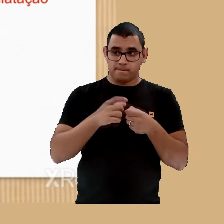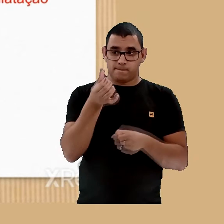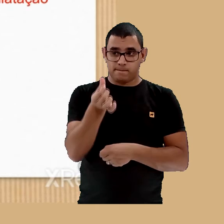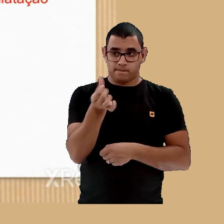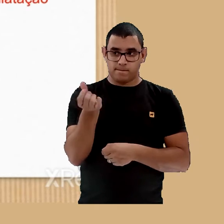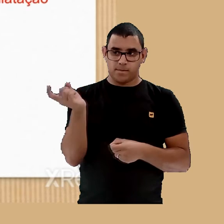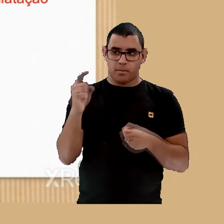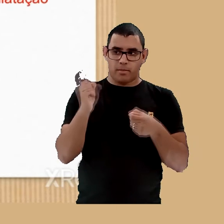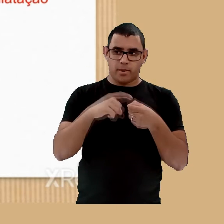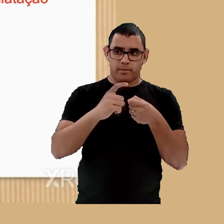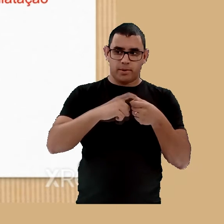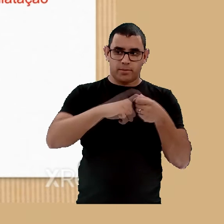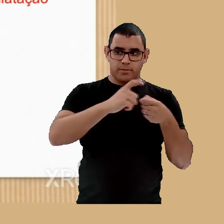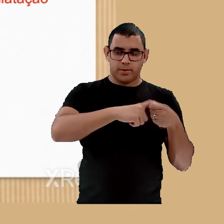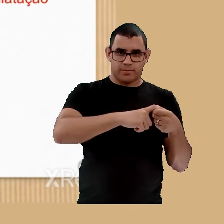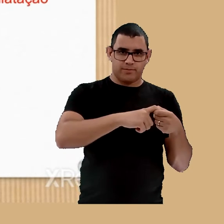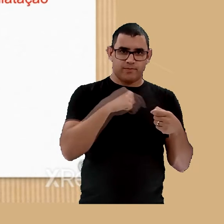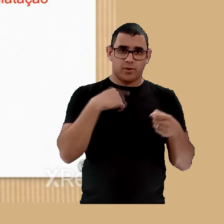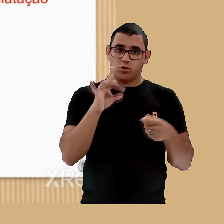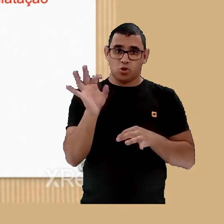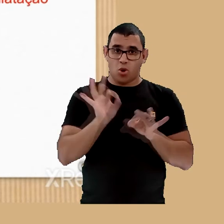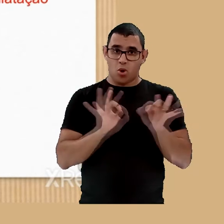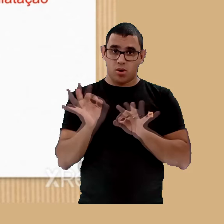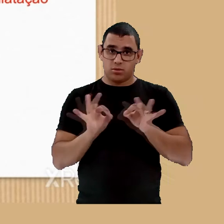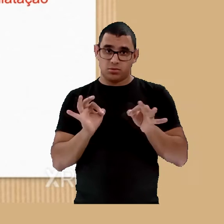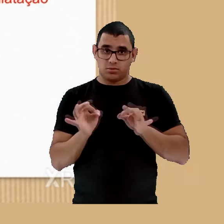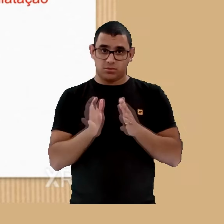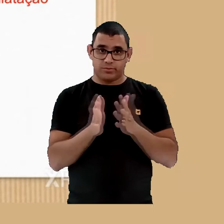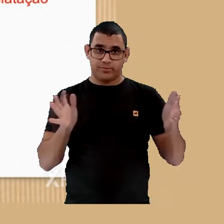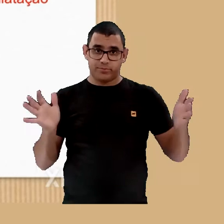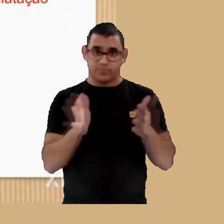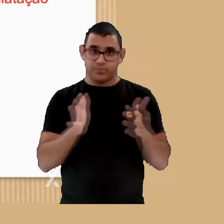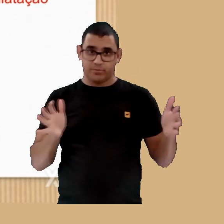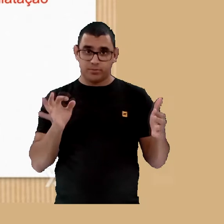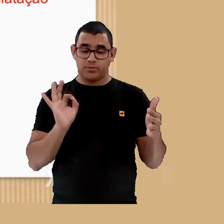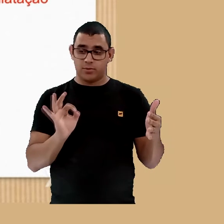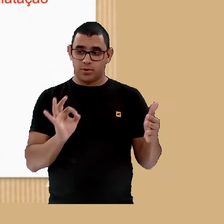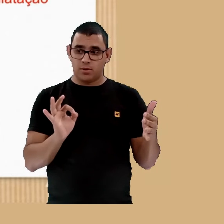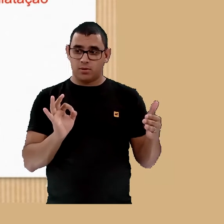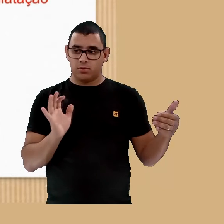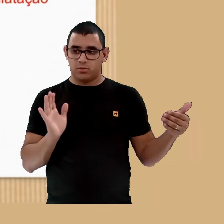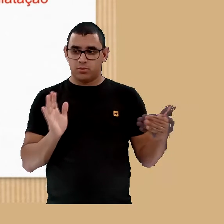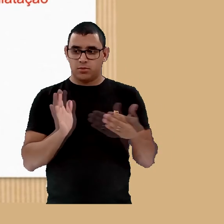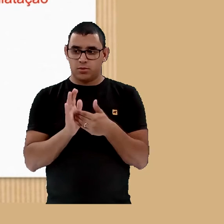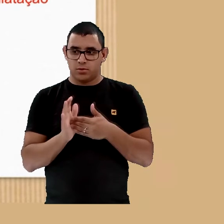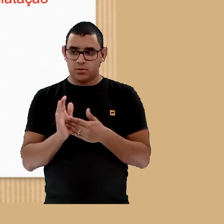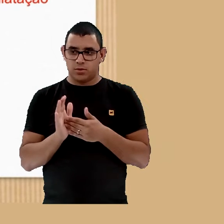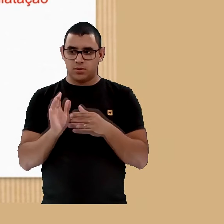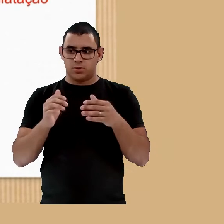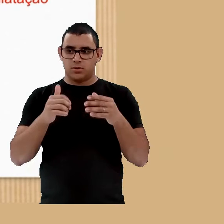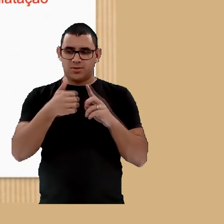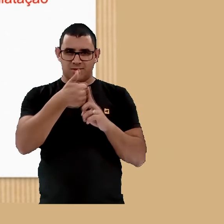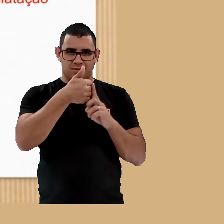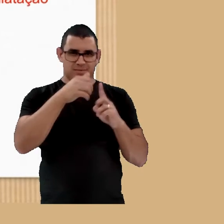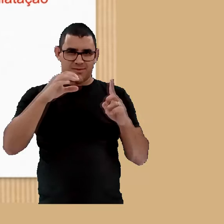casas decimais. Então, eu apenas organizei esse comprimento. Então, começando a contar do final do número, nós